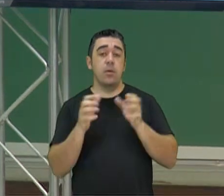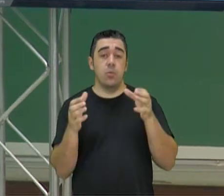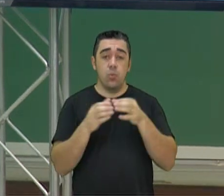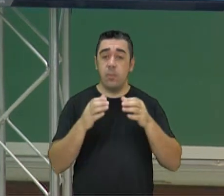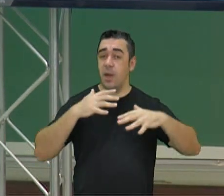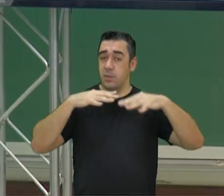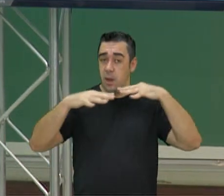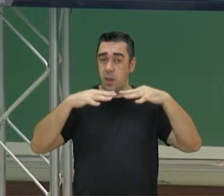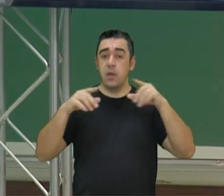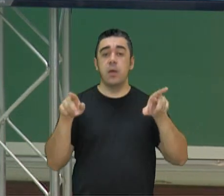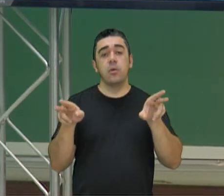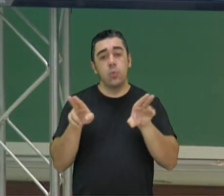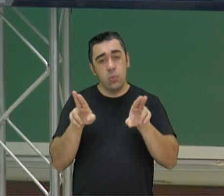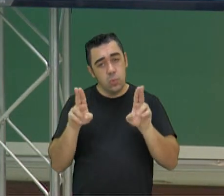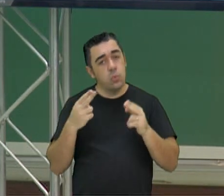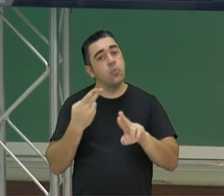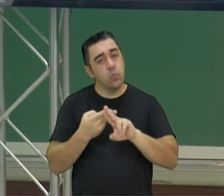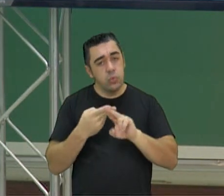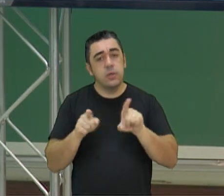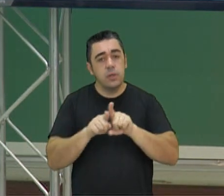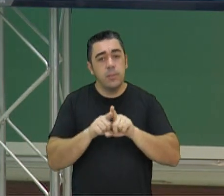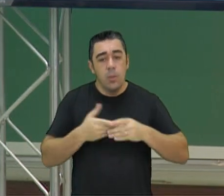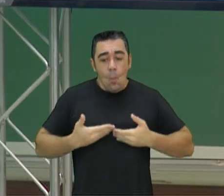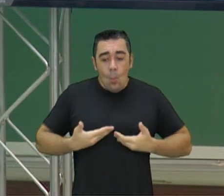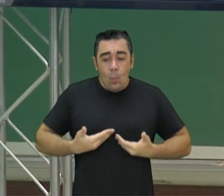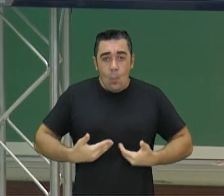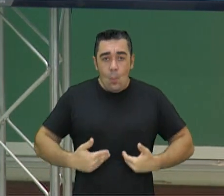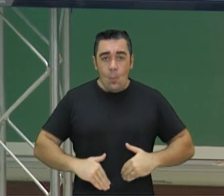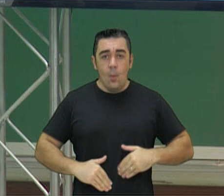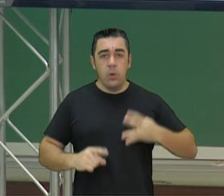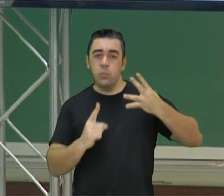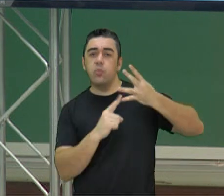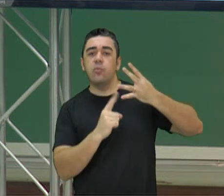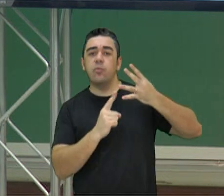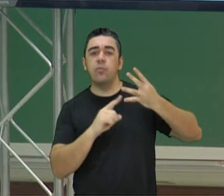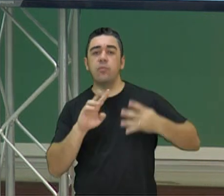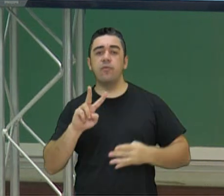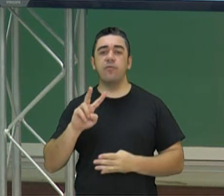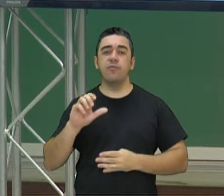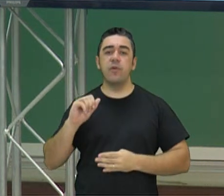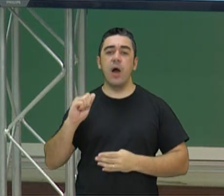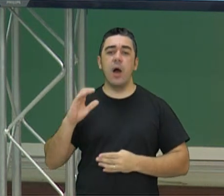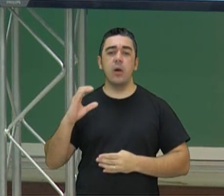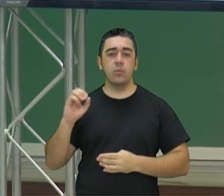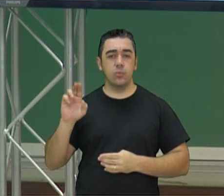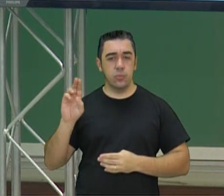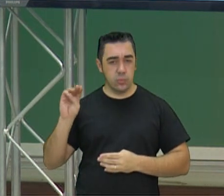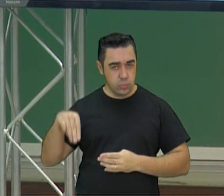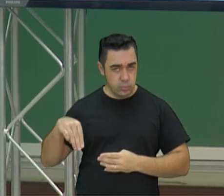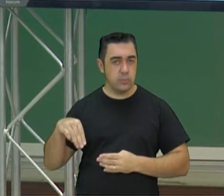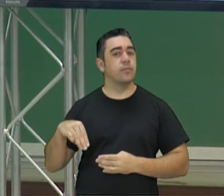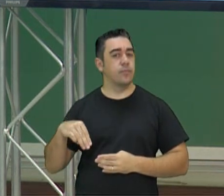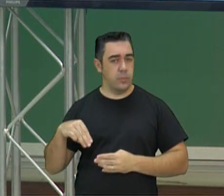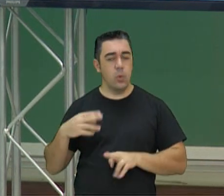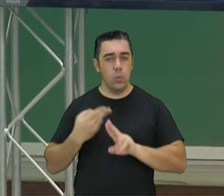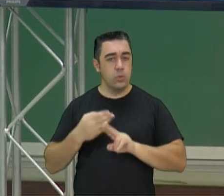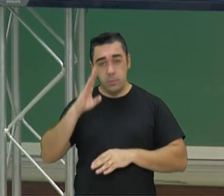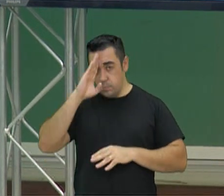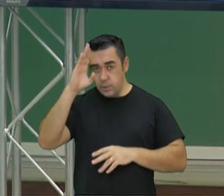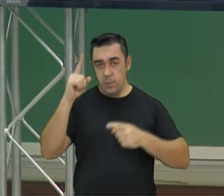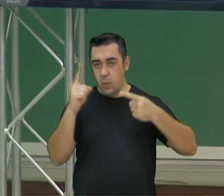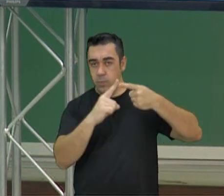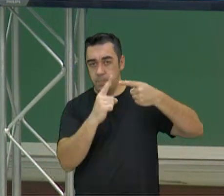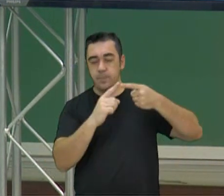usando o stomach vacuum, mas em sua maioria utiliza-se o bracing, que é o principal estilo de respiração para treinamento de